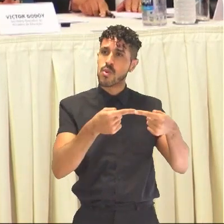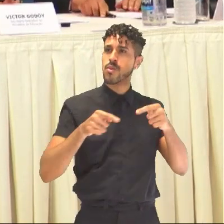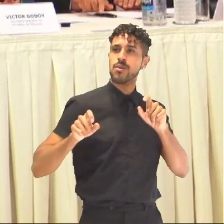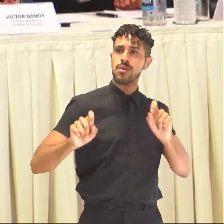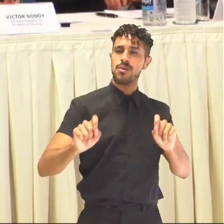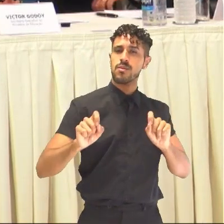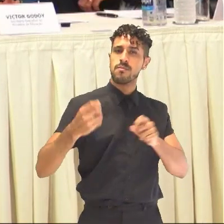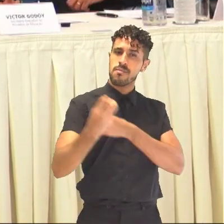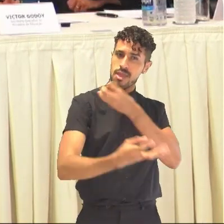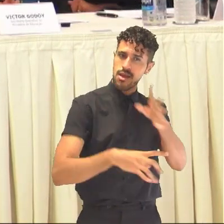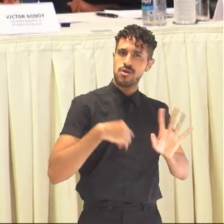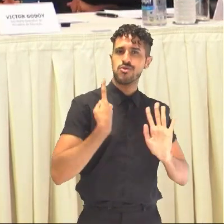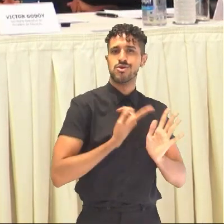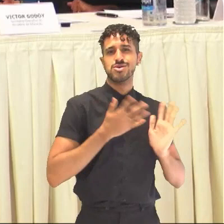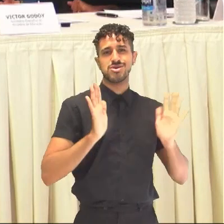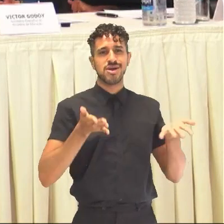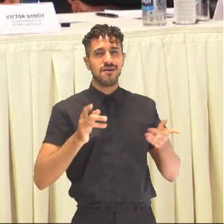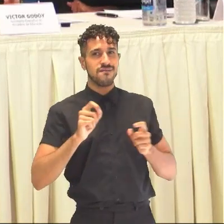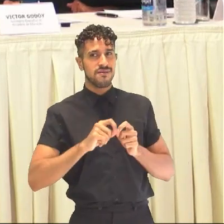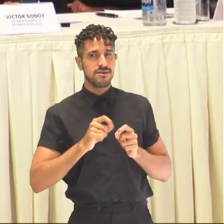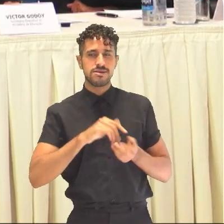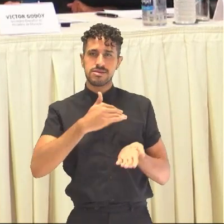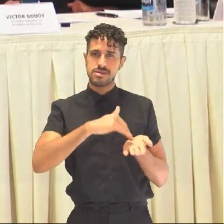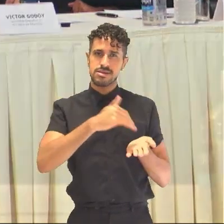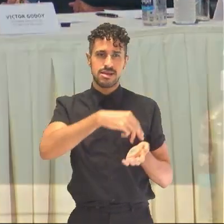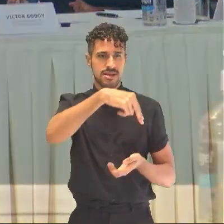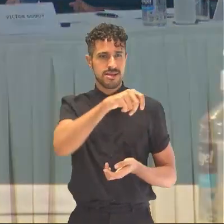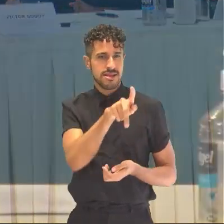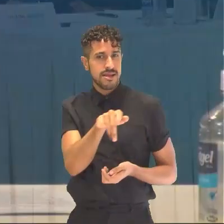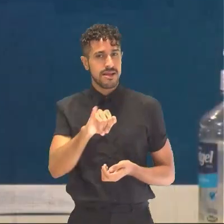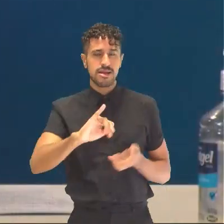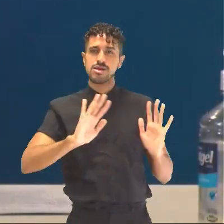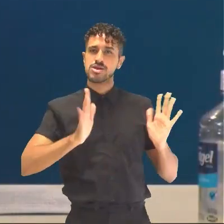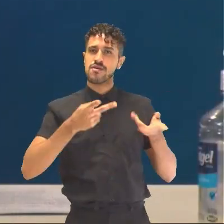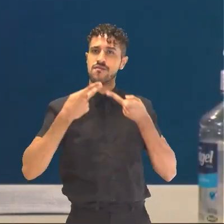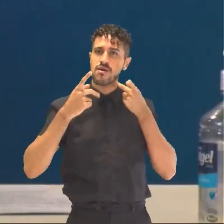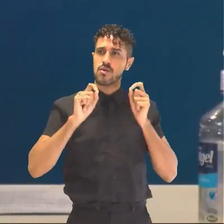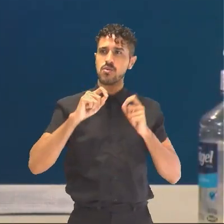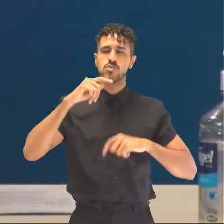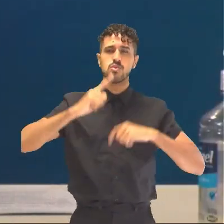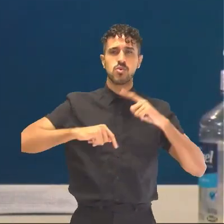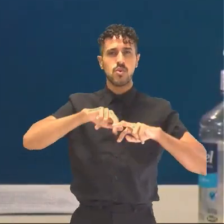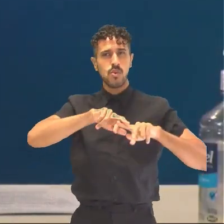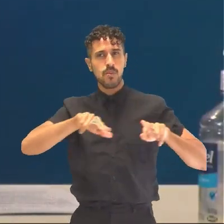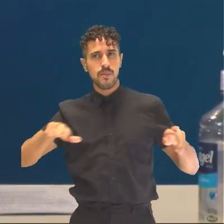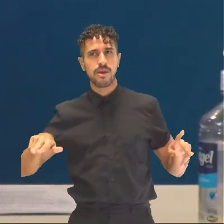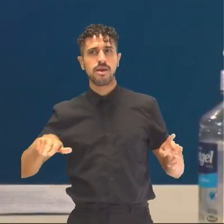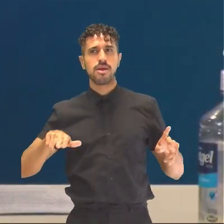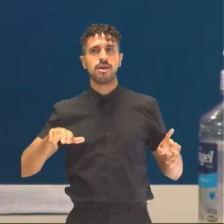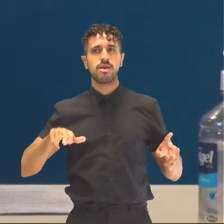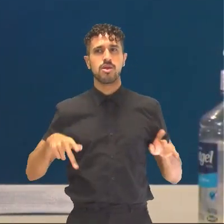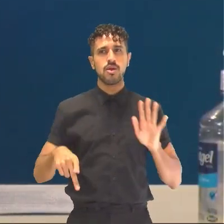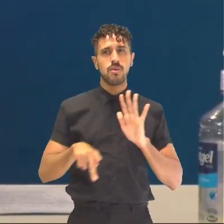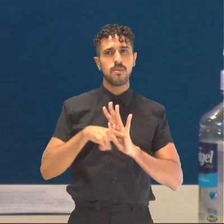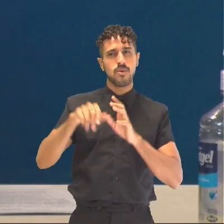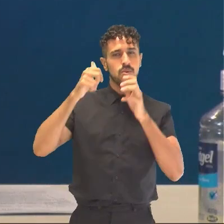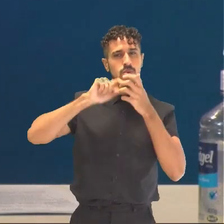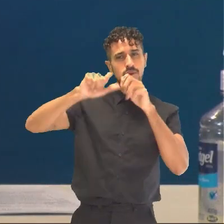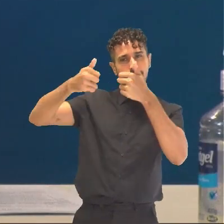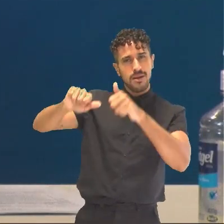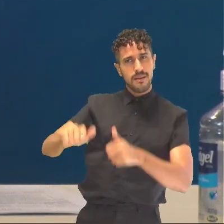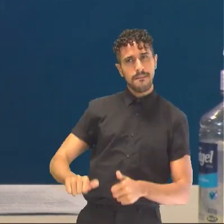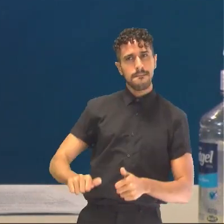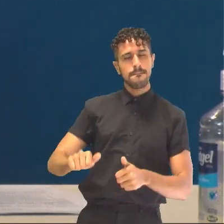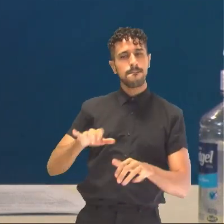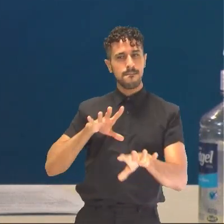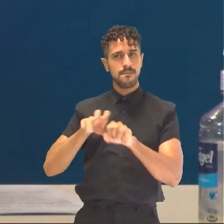com a entrega que nós fizemos, que o secretário Nadalim citou aqui, das ferramentas também de avaliação